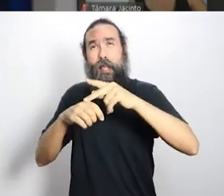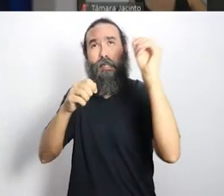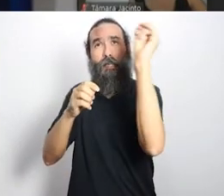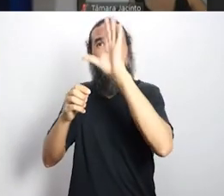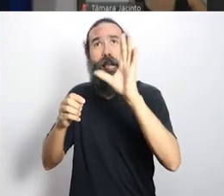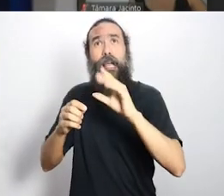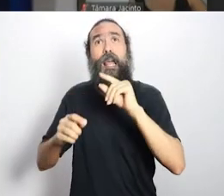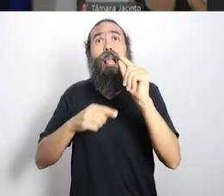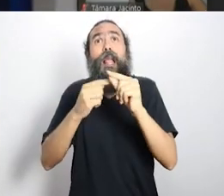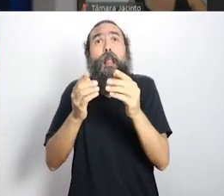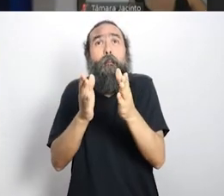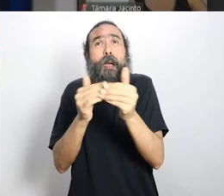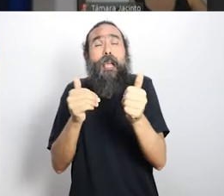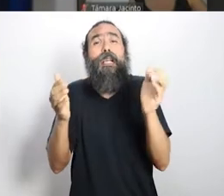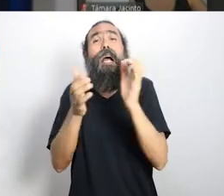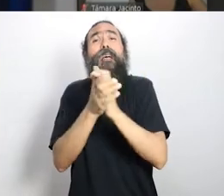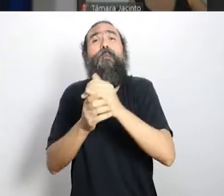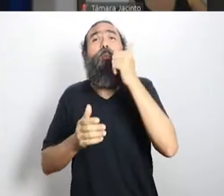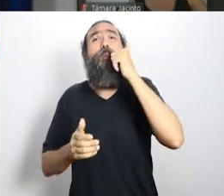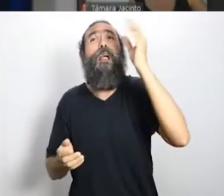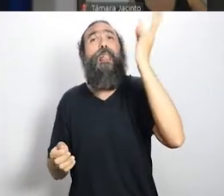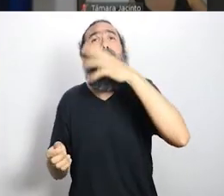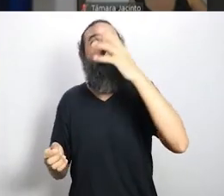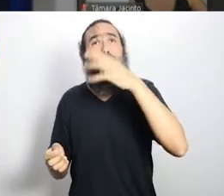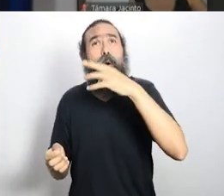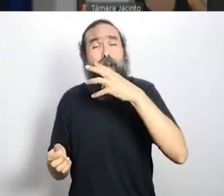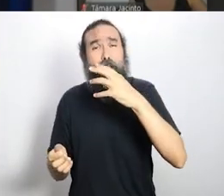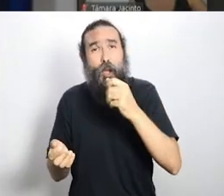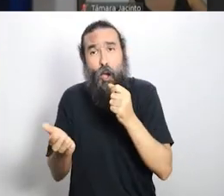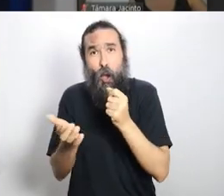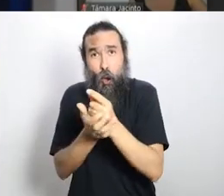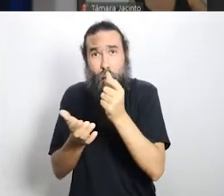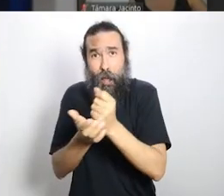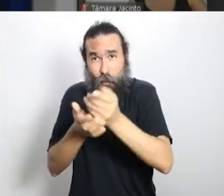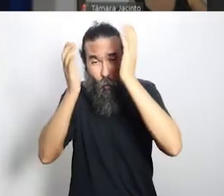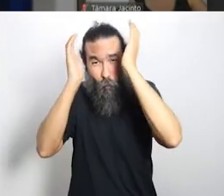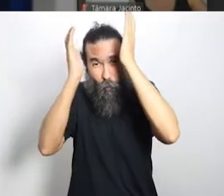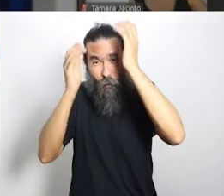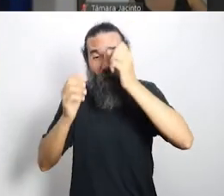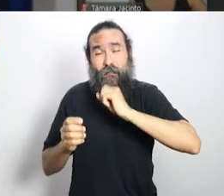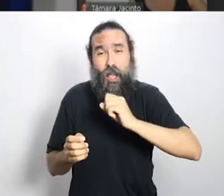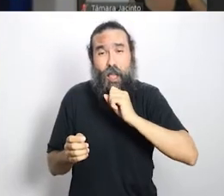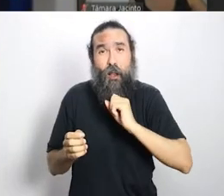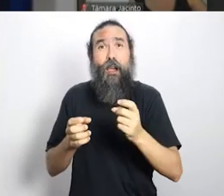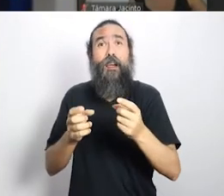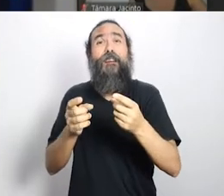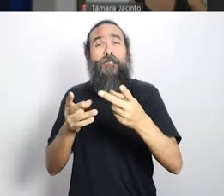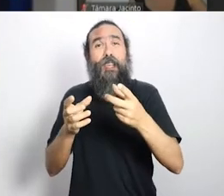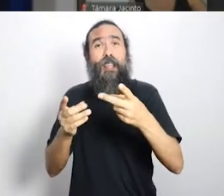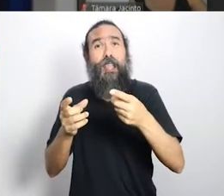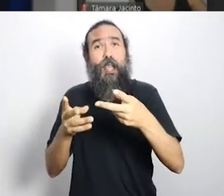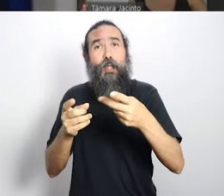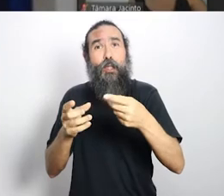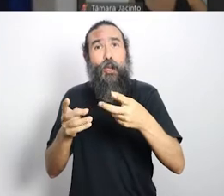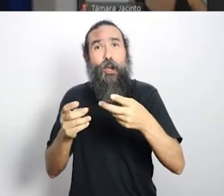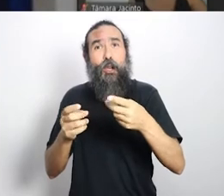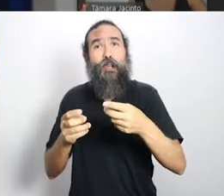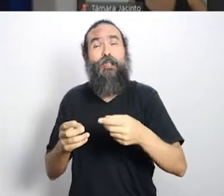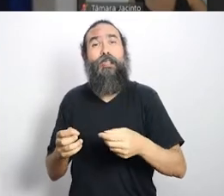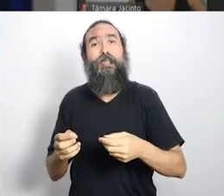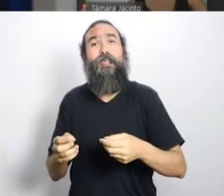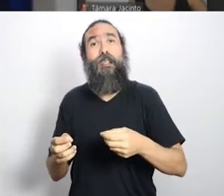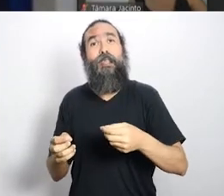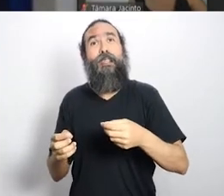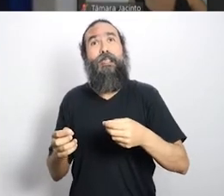amor sibirrante? Comprador de burro velho, vendedor de mala, amassa, pedidor de casamento, arrastador